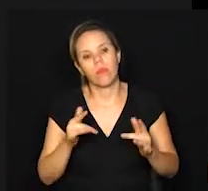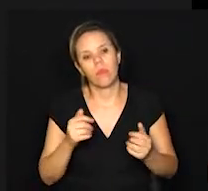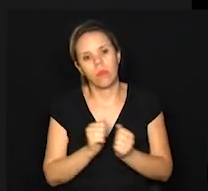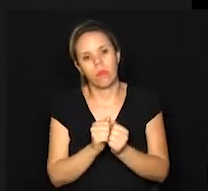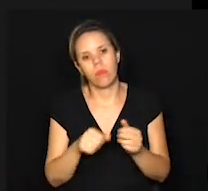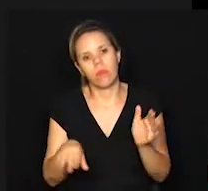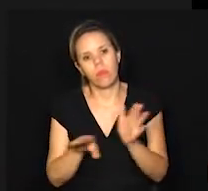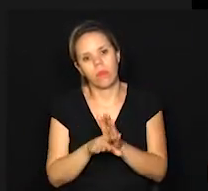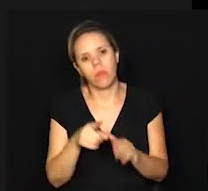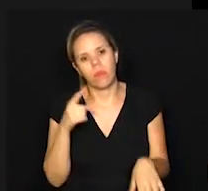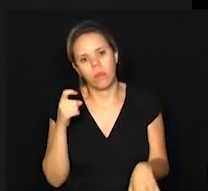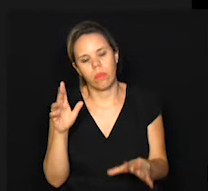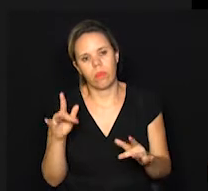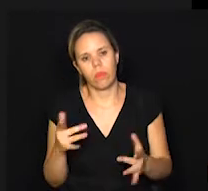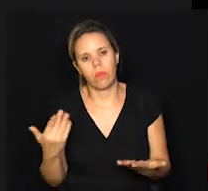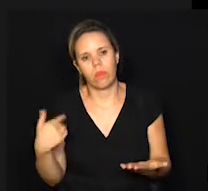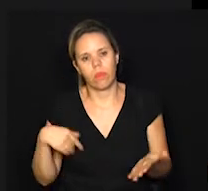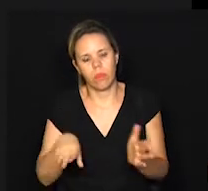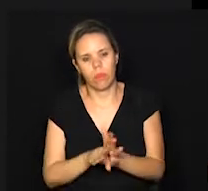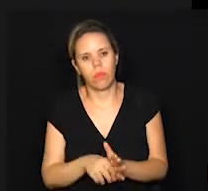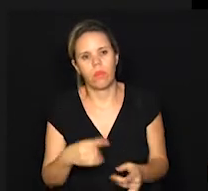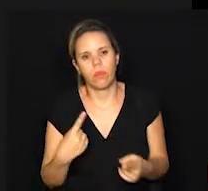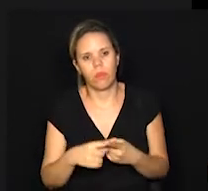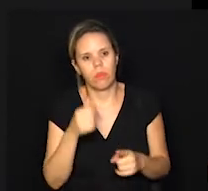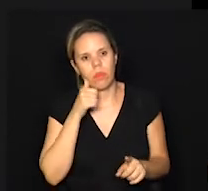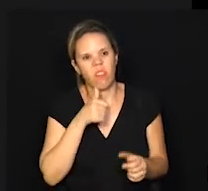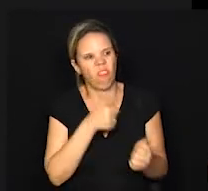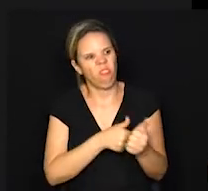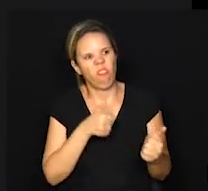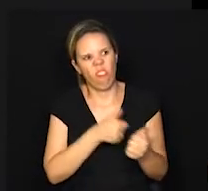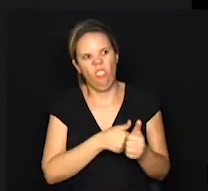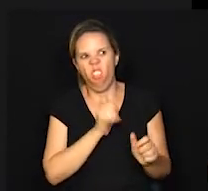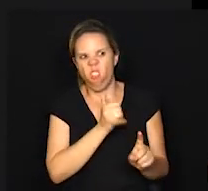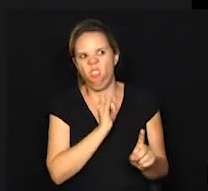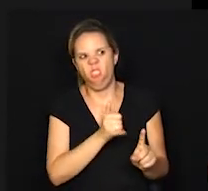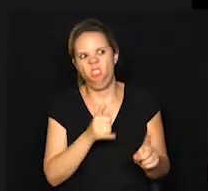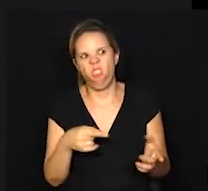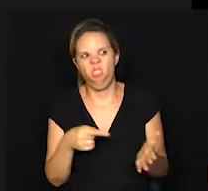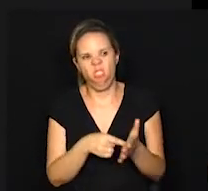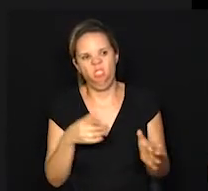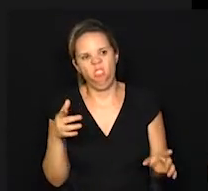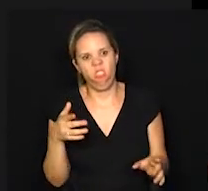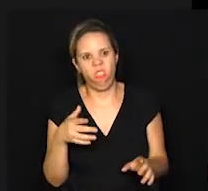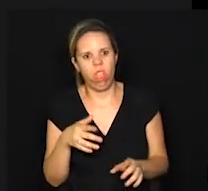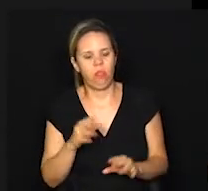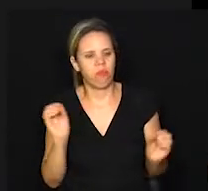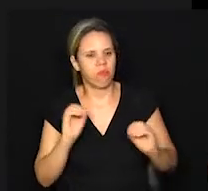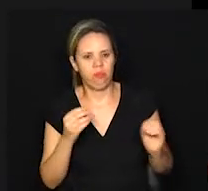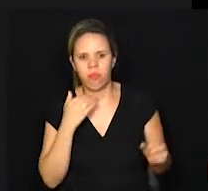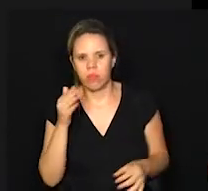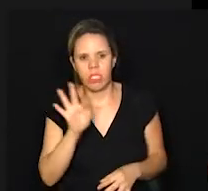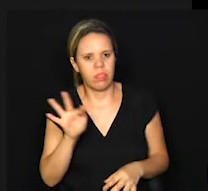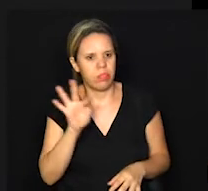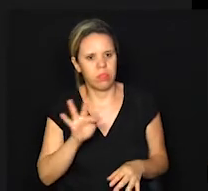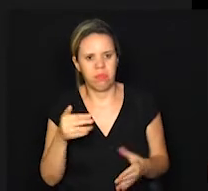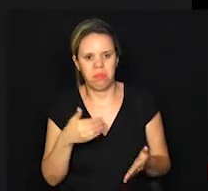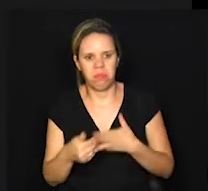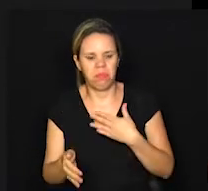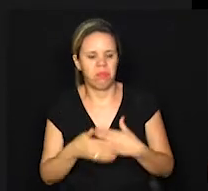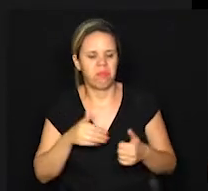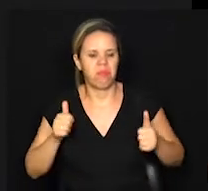chegar, meu ex-namorado. Porque essa menina estava me ameaçando. Nada foi feito. A faculdade